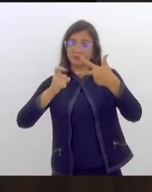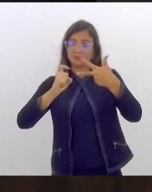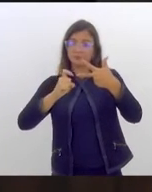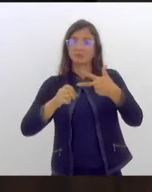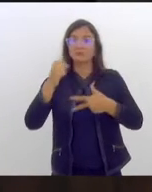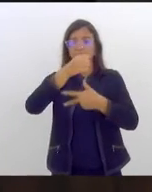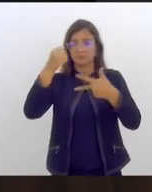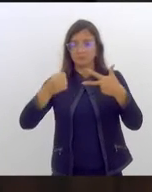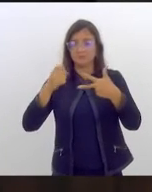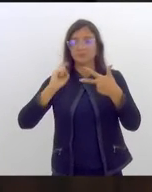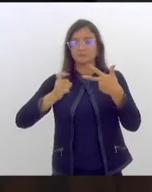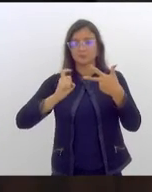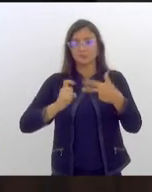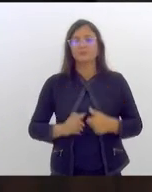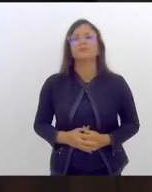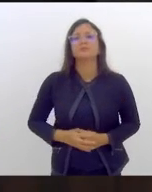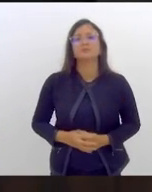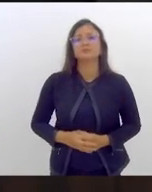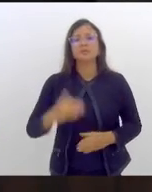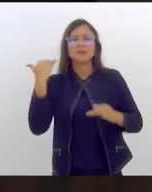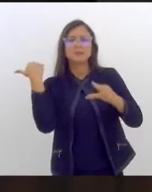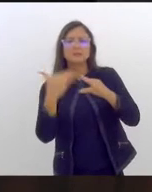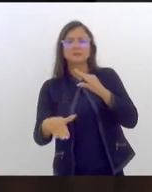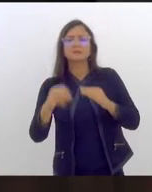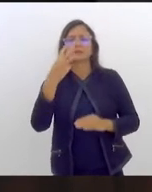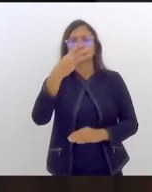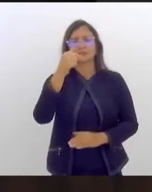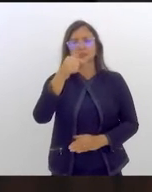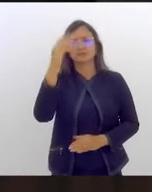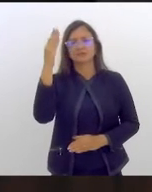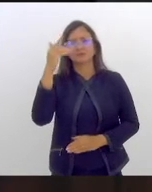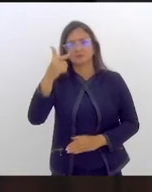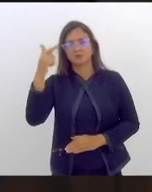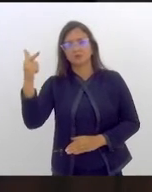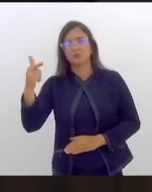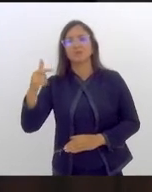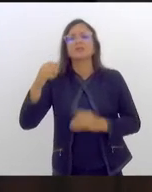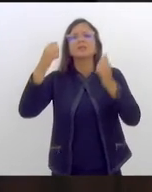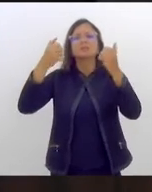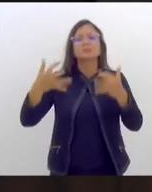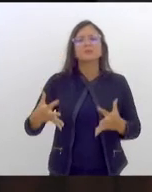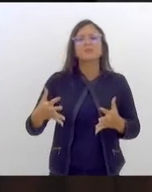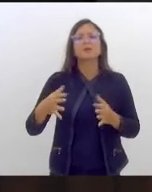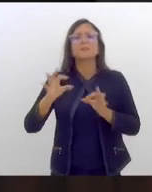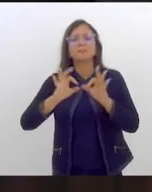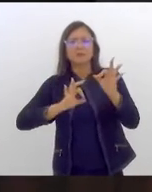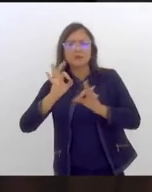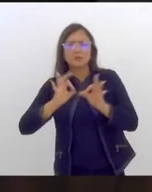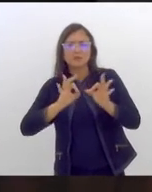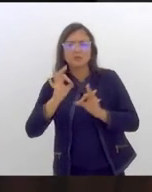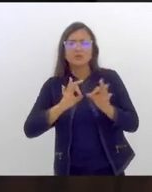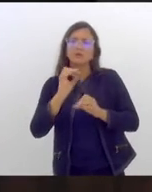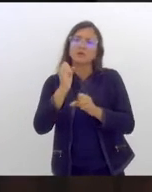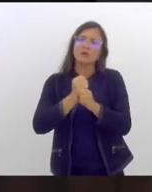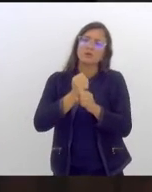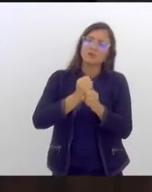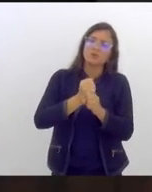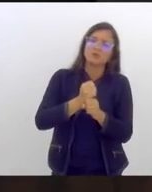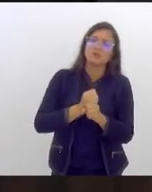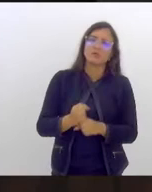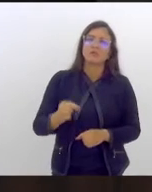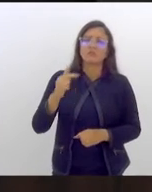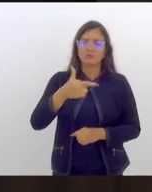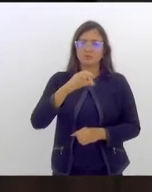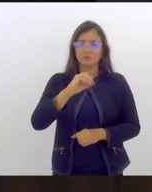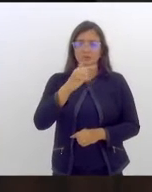22 que dispõe sobre a revisão 2023 o plano plurianual 2020 2023 instituída pela